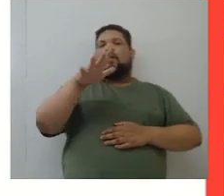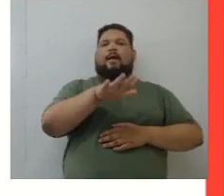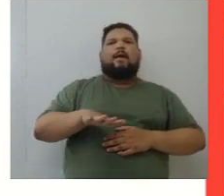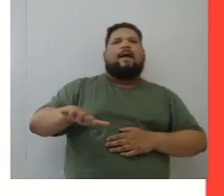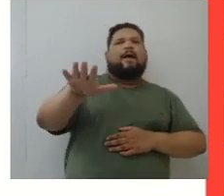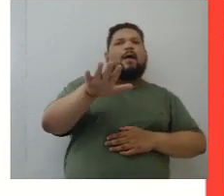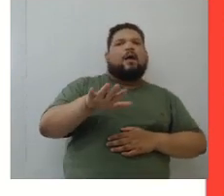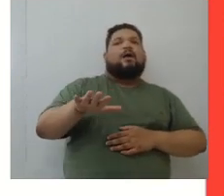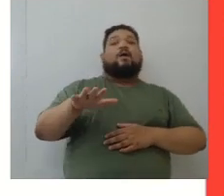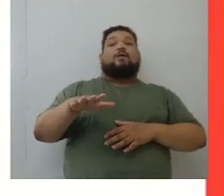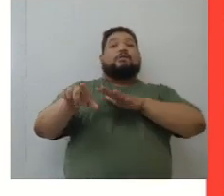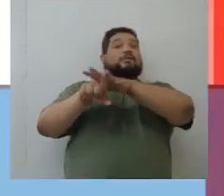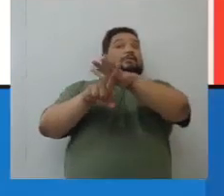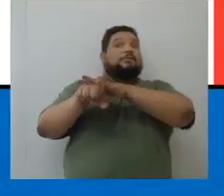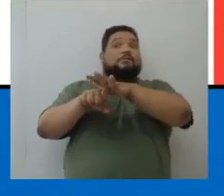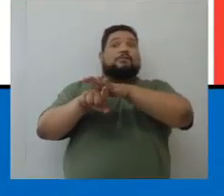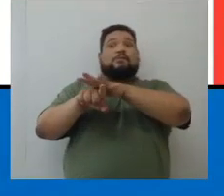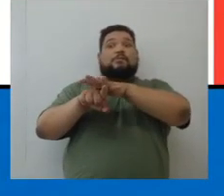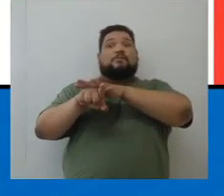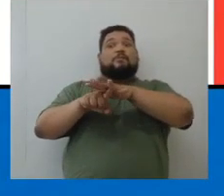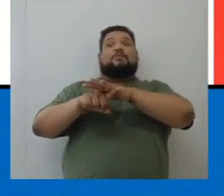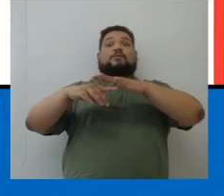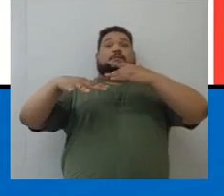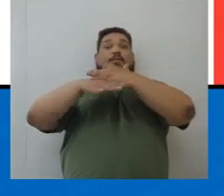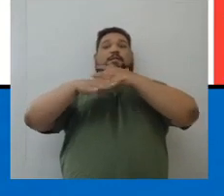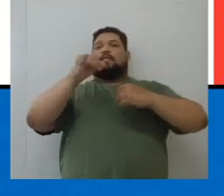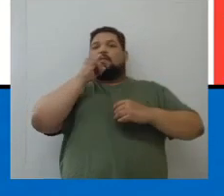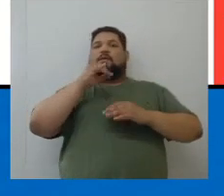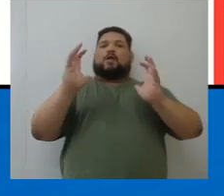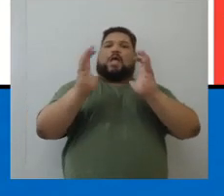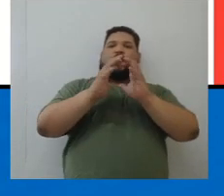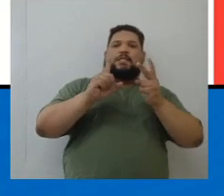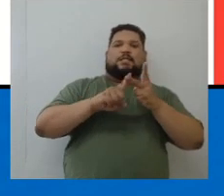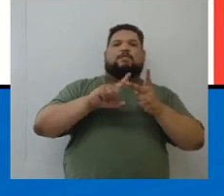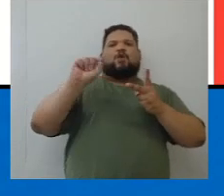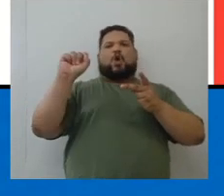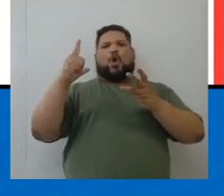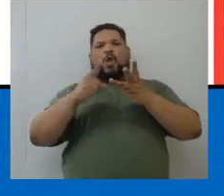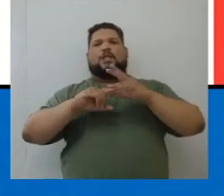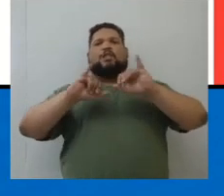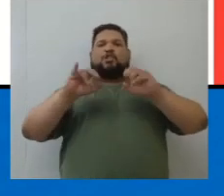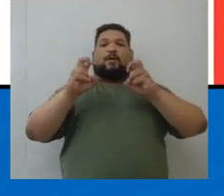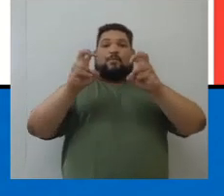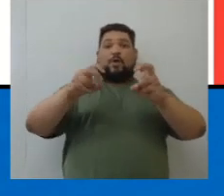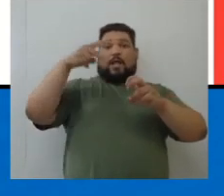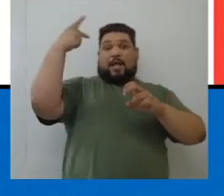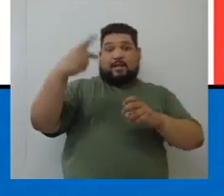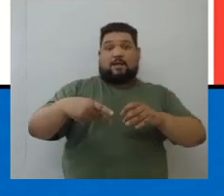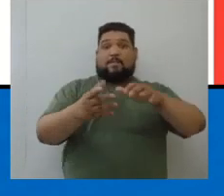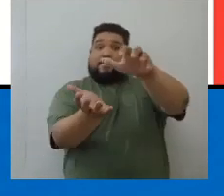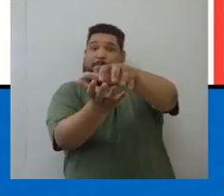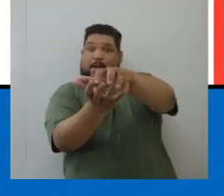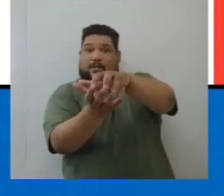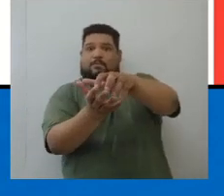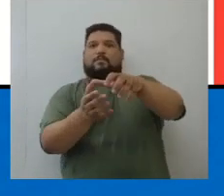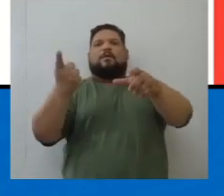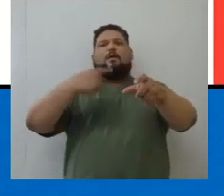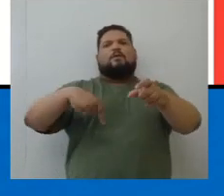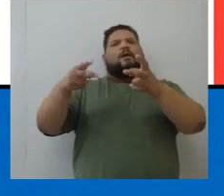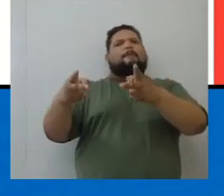mais densamente urbanizadas como Recife, Olinda, Jaboatão dos Guararapes, aqui no estado de Pernambuco, nós